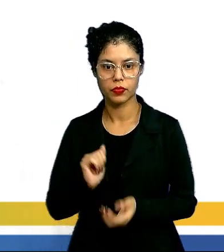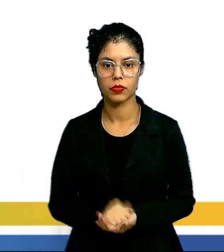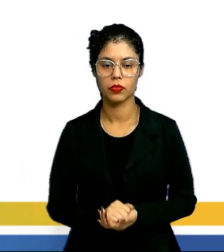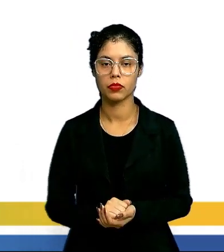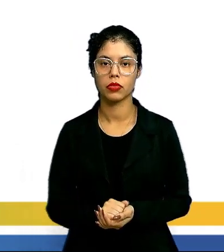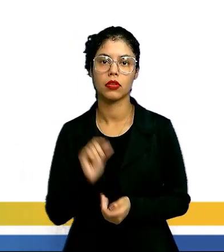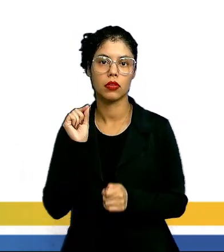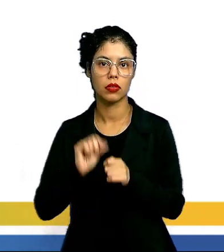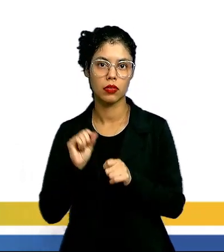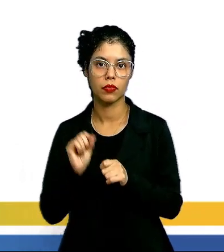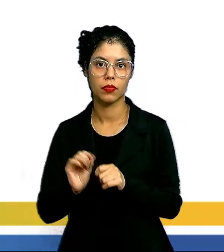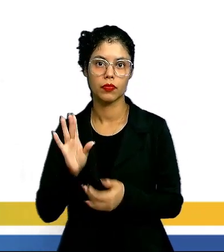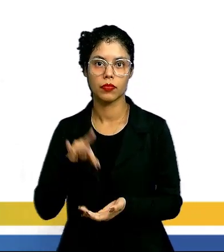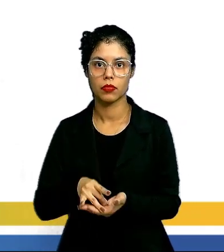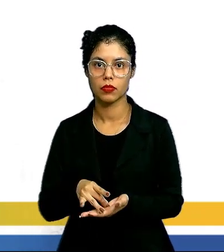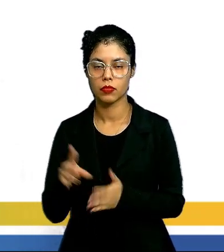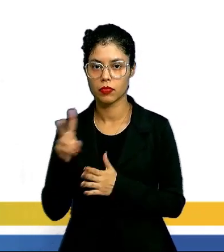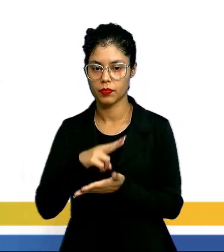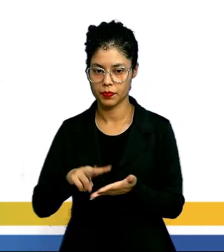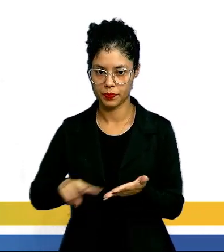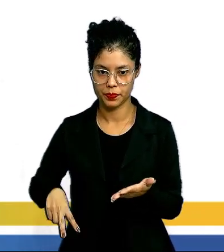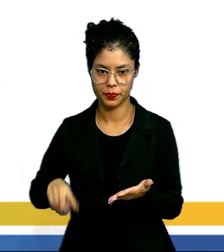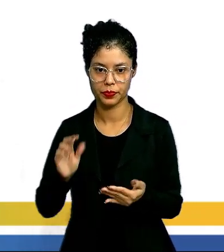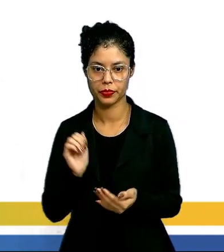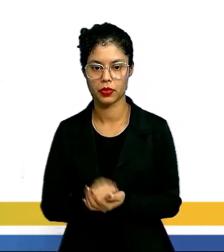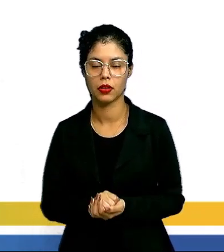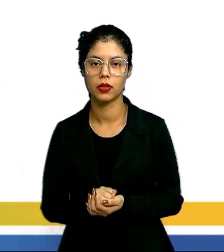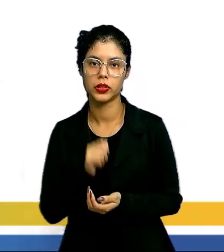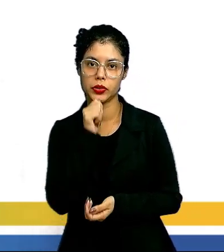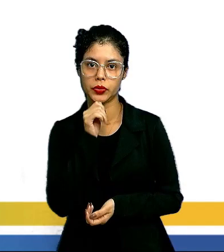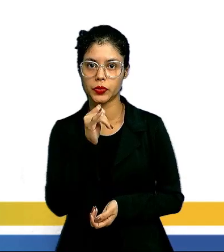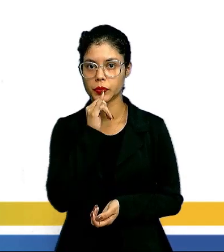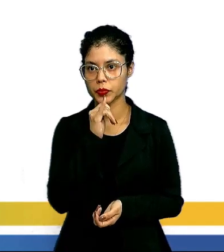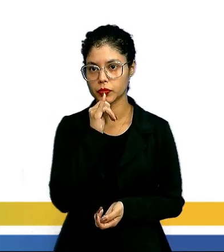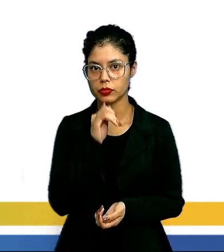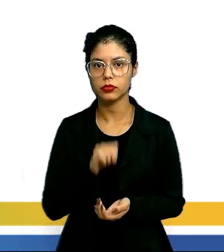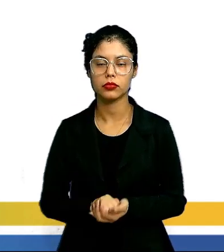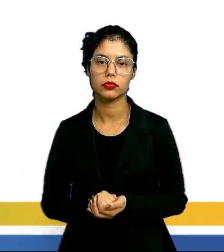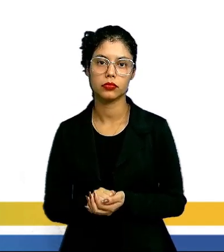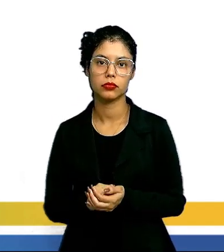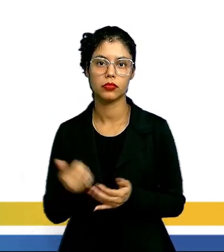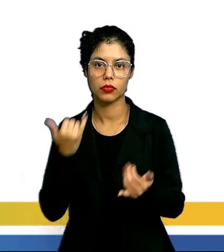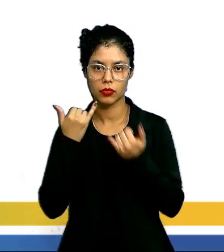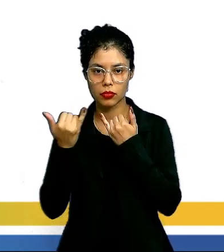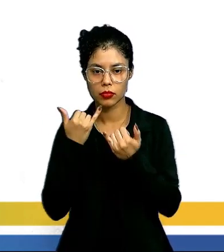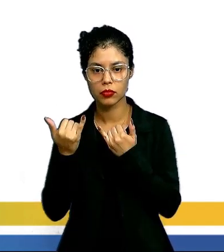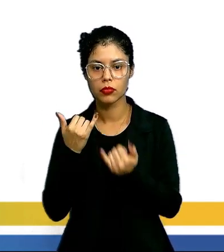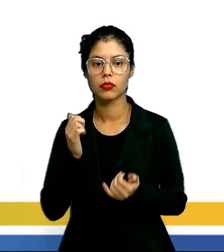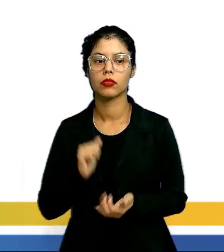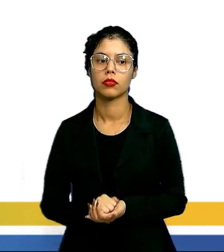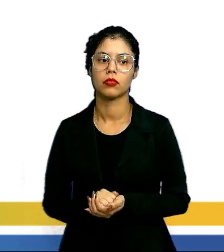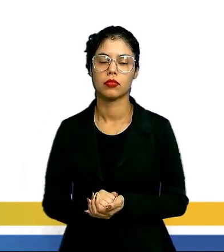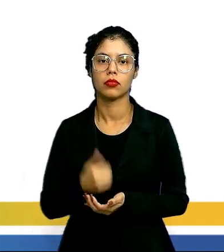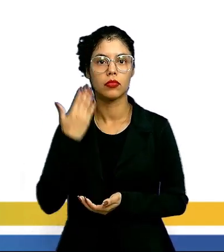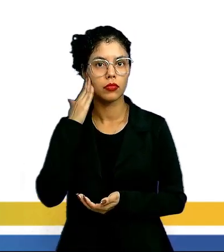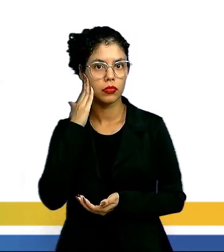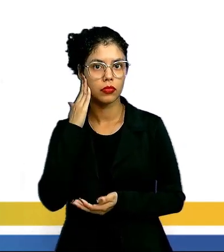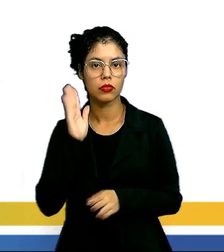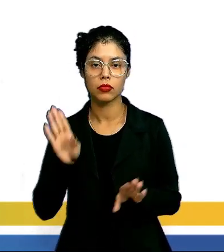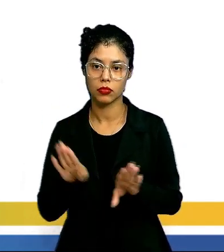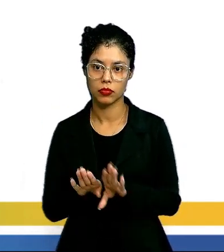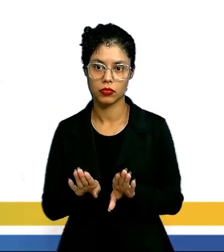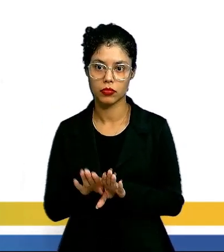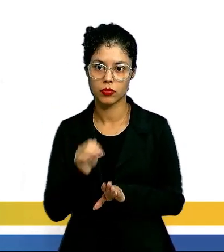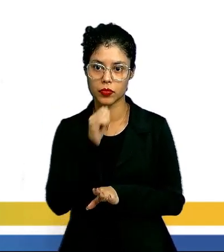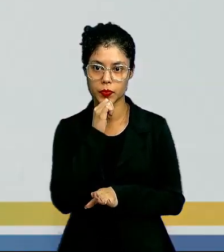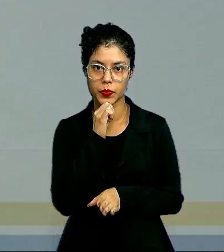é realizada pelo leitor. Quando ouvimos, por exemplo, um noticiário, compreendemos a mensagem passada,